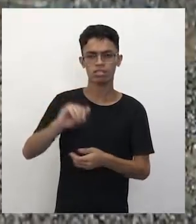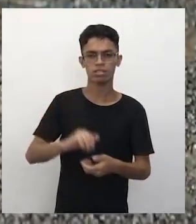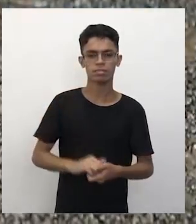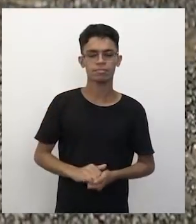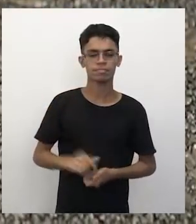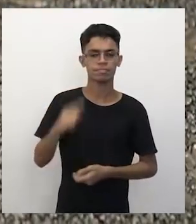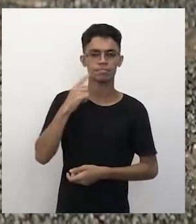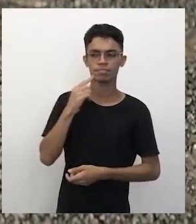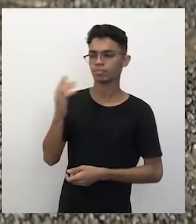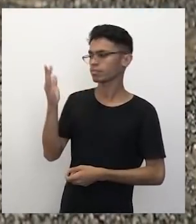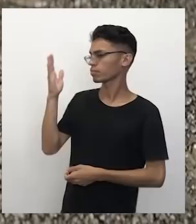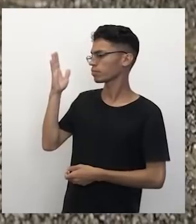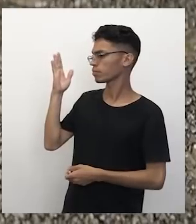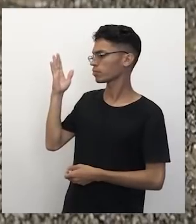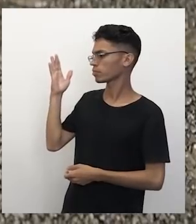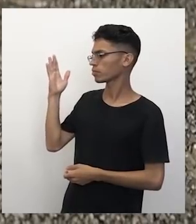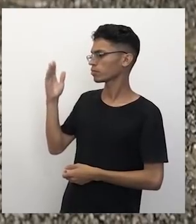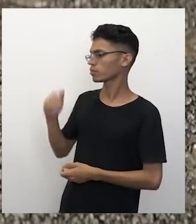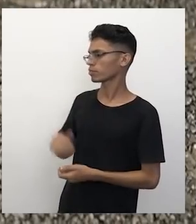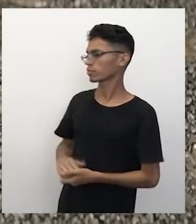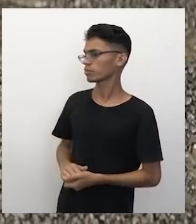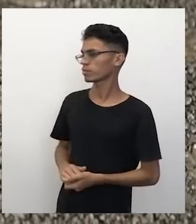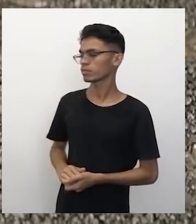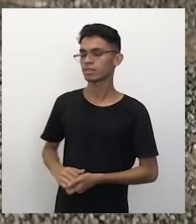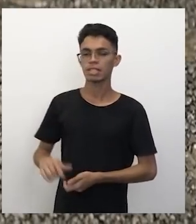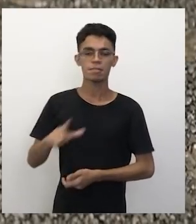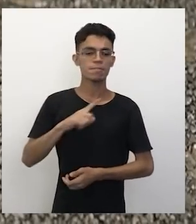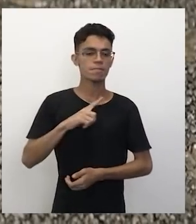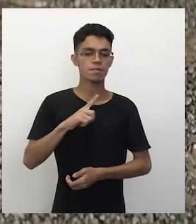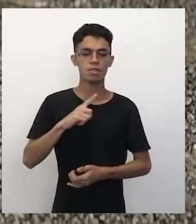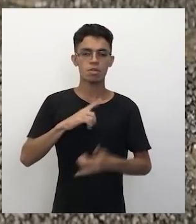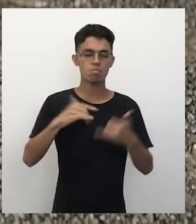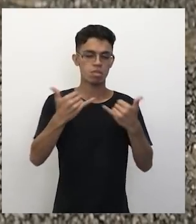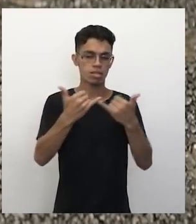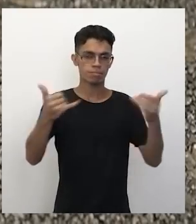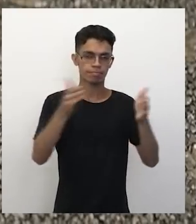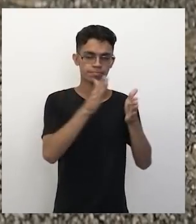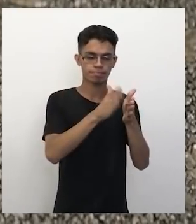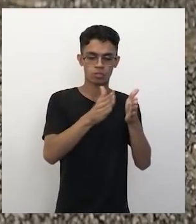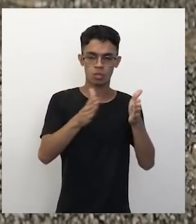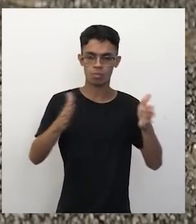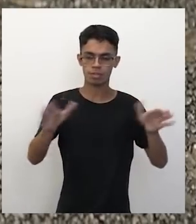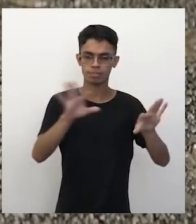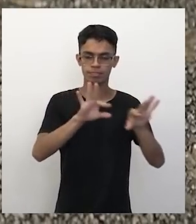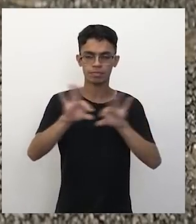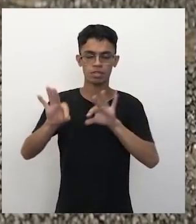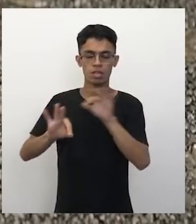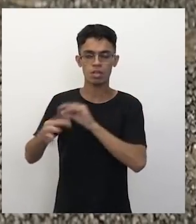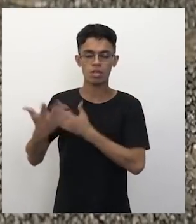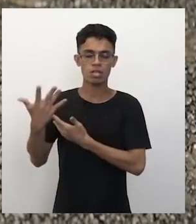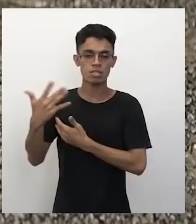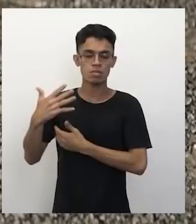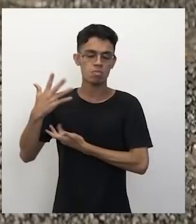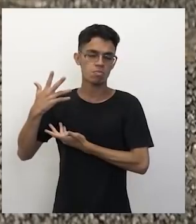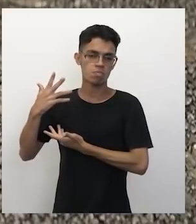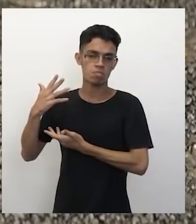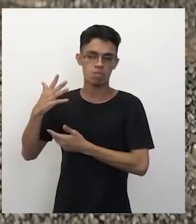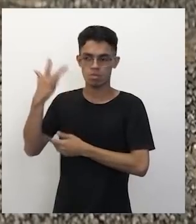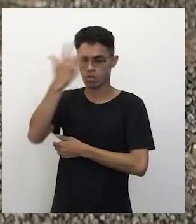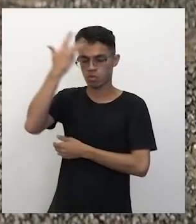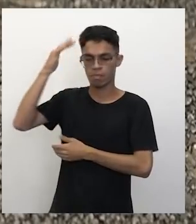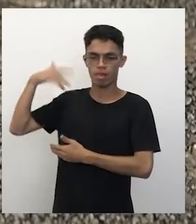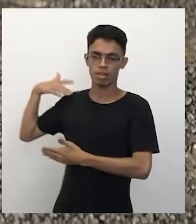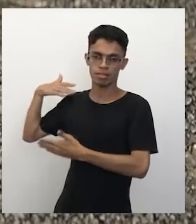olhadinha. Então, nós temos aí o tempo cronológico, né? O tempo cronológico é aquele que a humanidade desenvolveu para estabelecer medidas